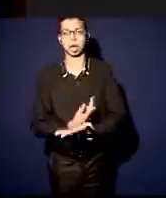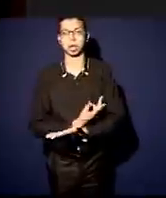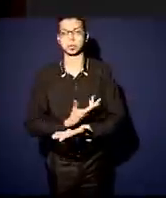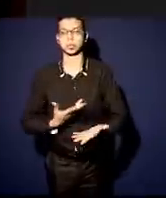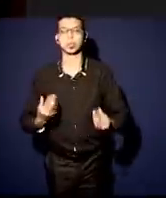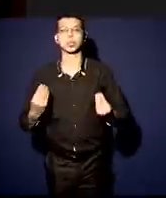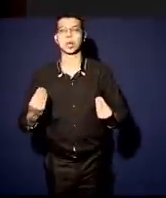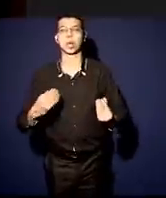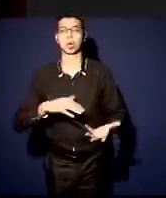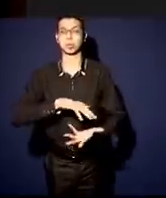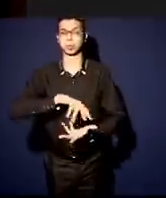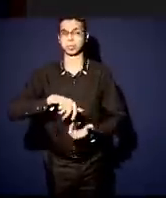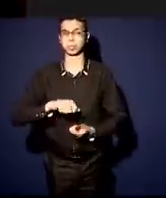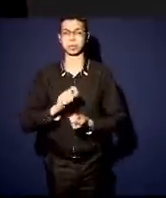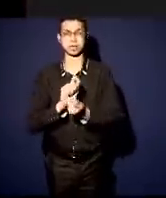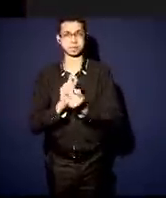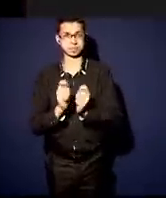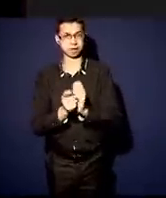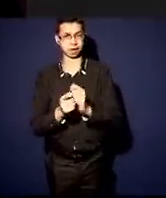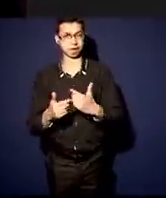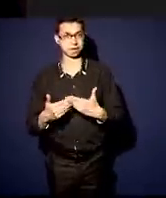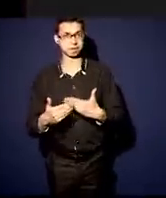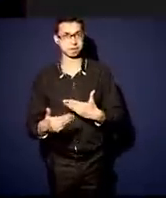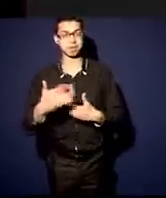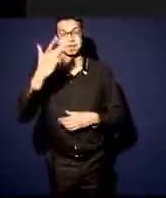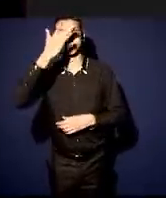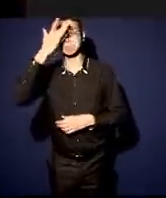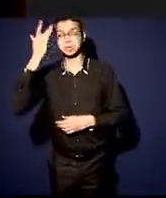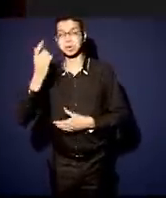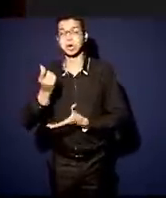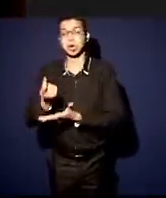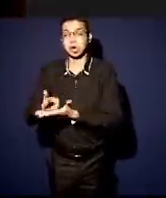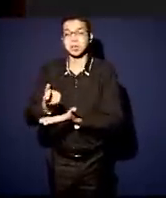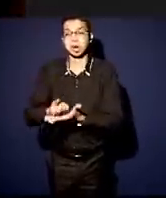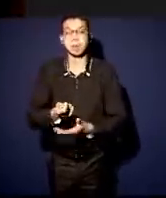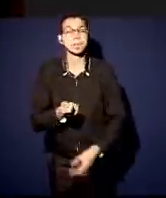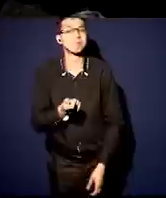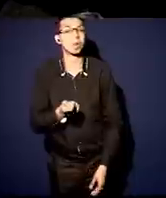de treasury no mercado e tão pouco comprador?